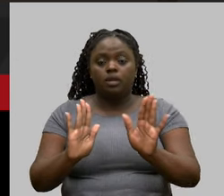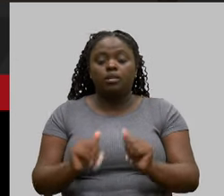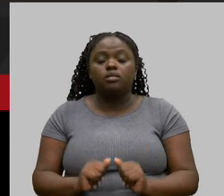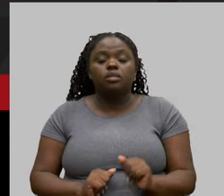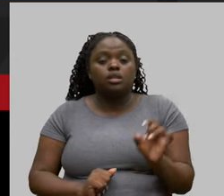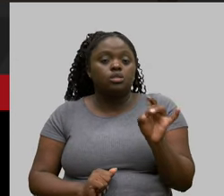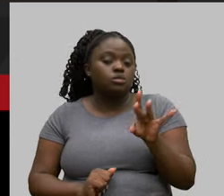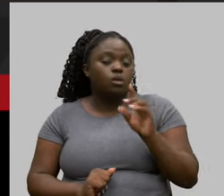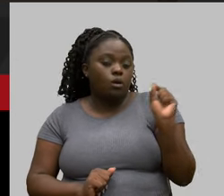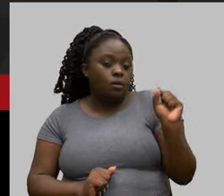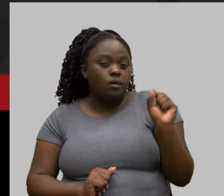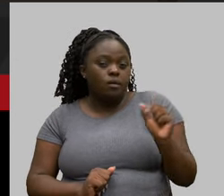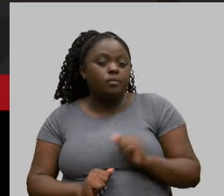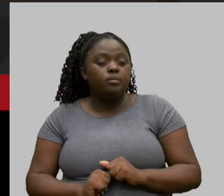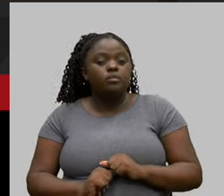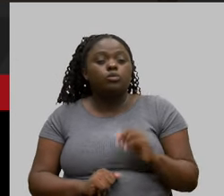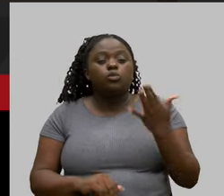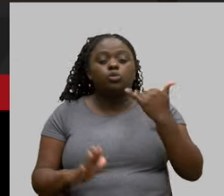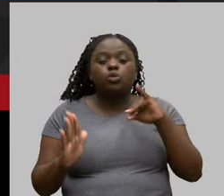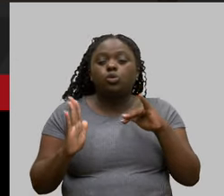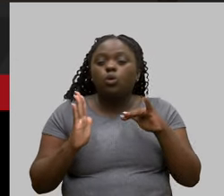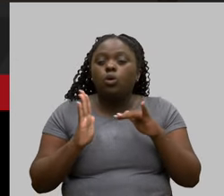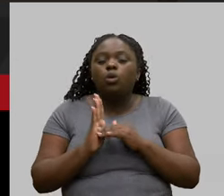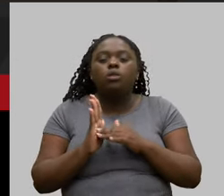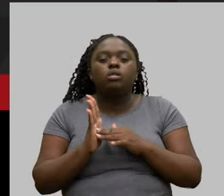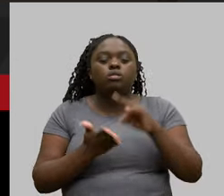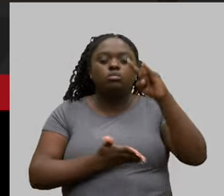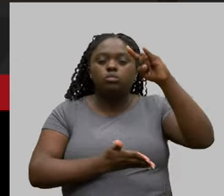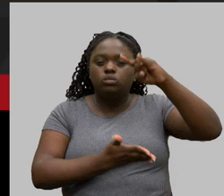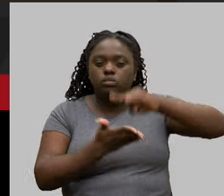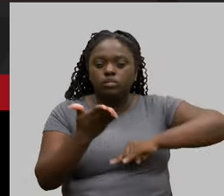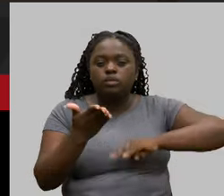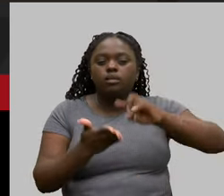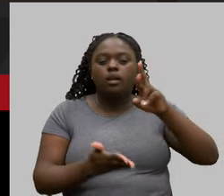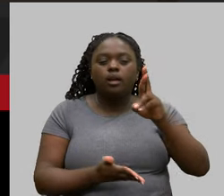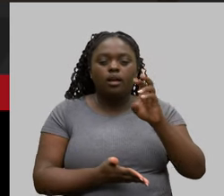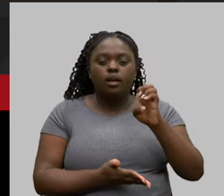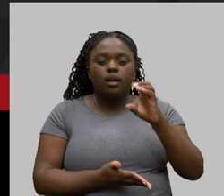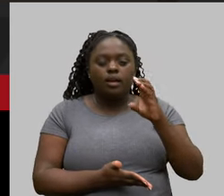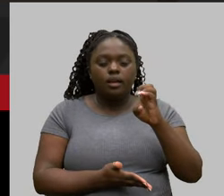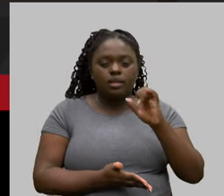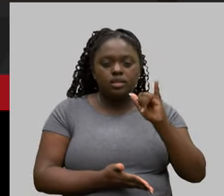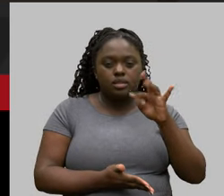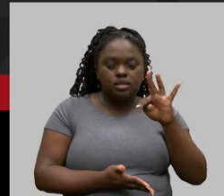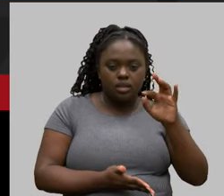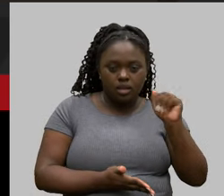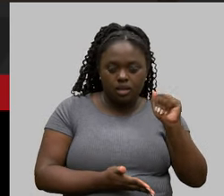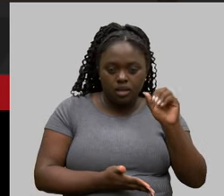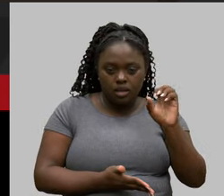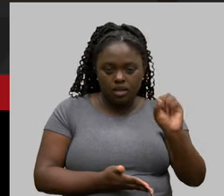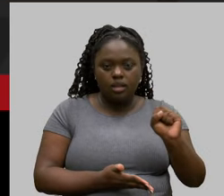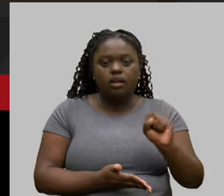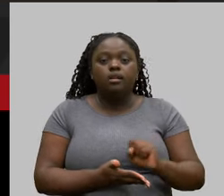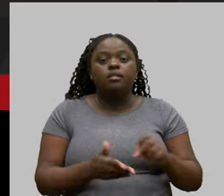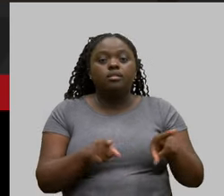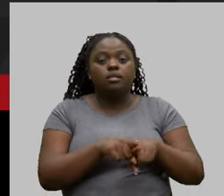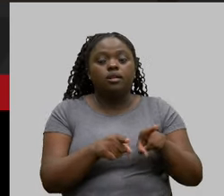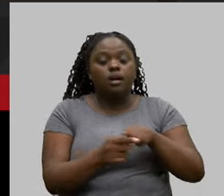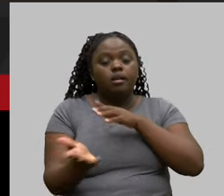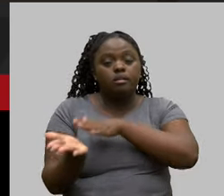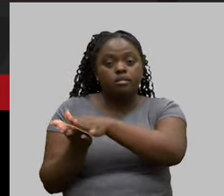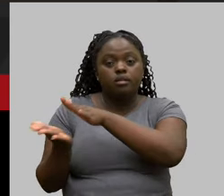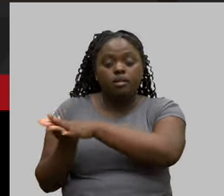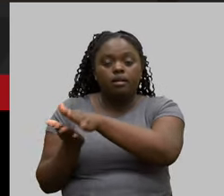do que a projeção de todas as receitas que esse regime próprio vai ter e todas as despesas né por um período de